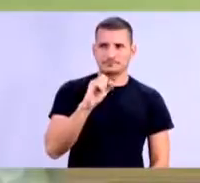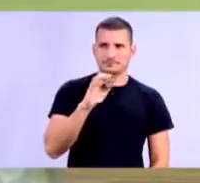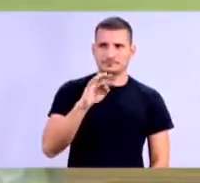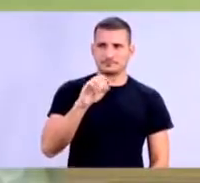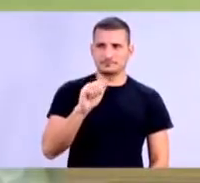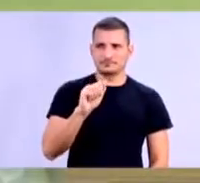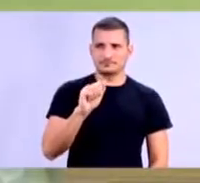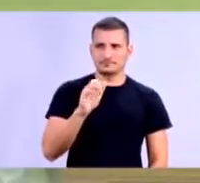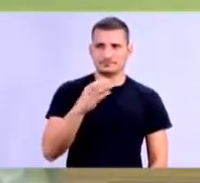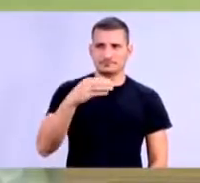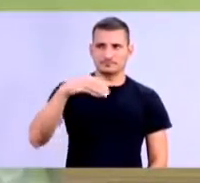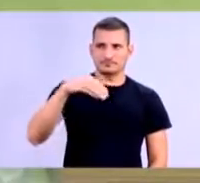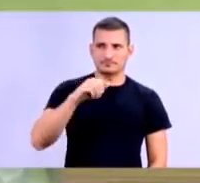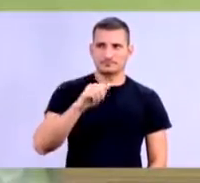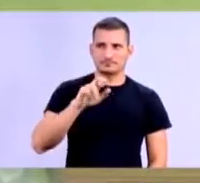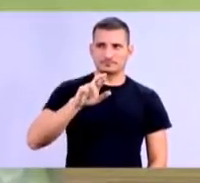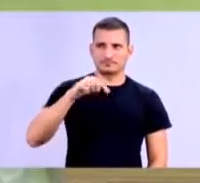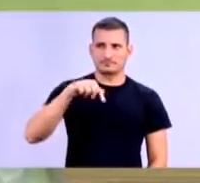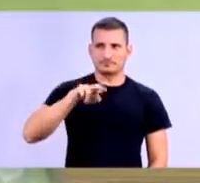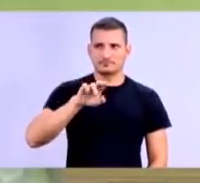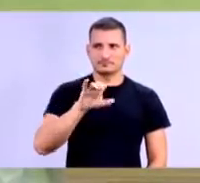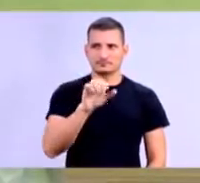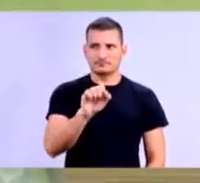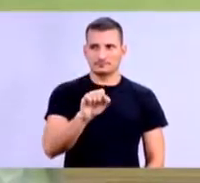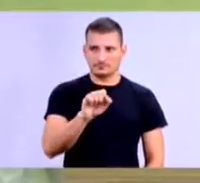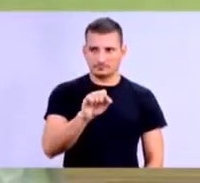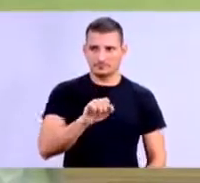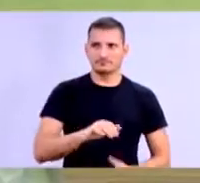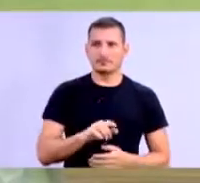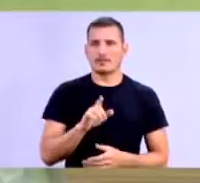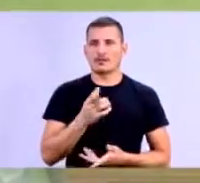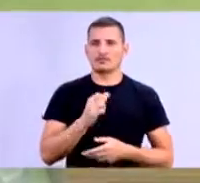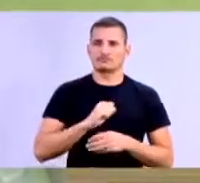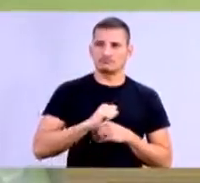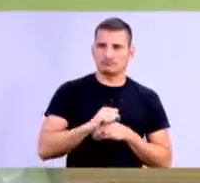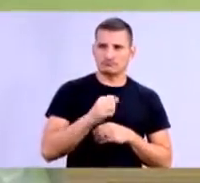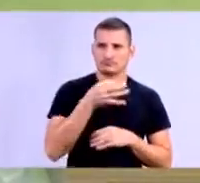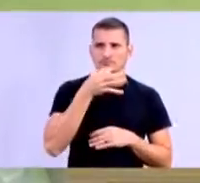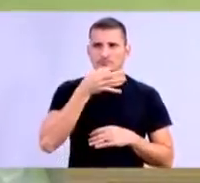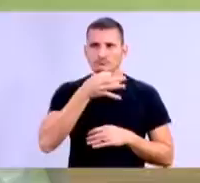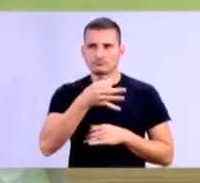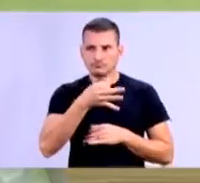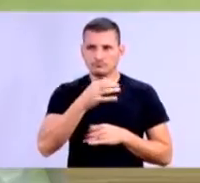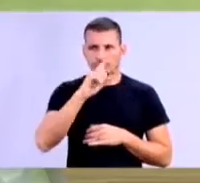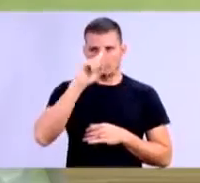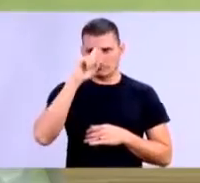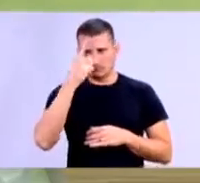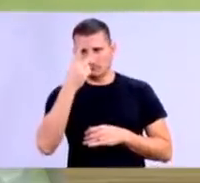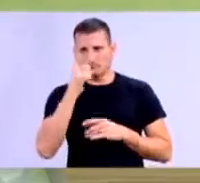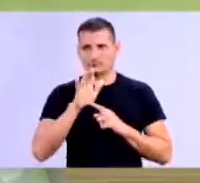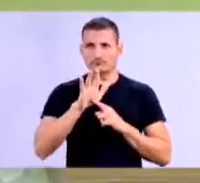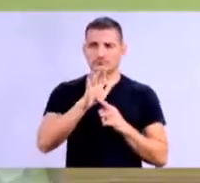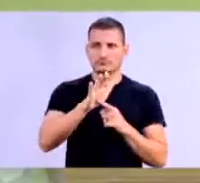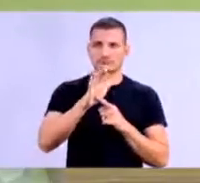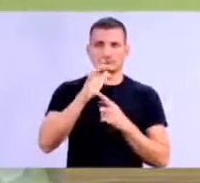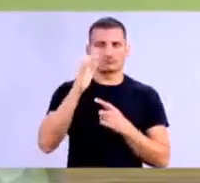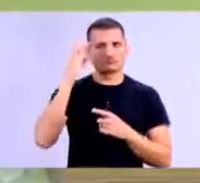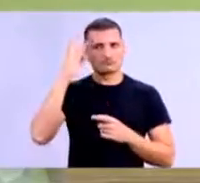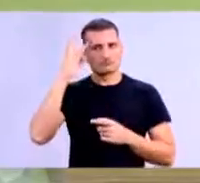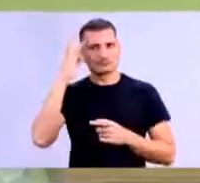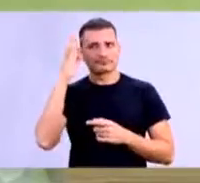texto dissertativo, professora. Exposição de ideias, defesa do ponto de vista, apresentação das reflexões